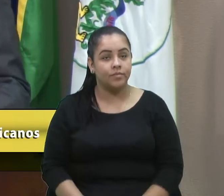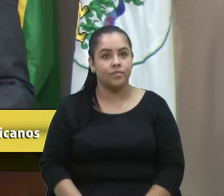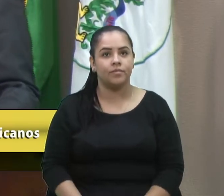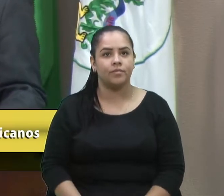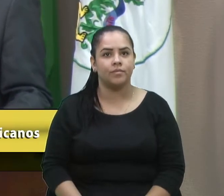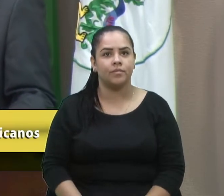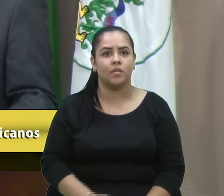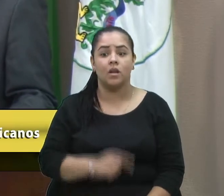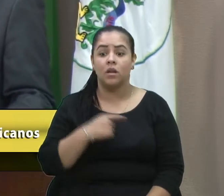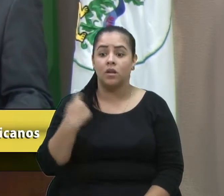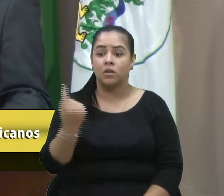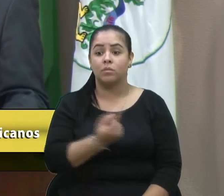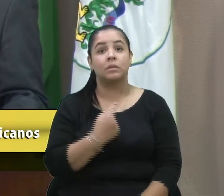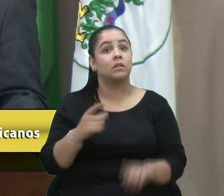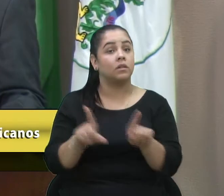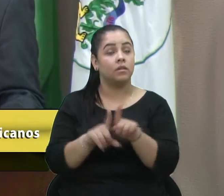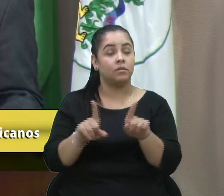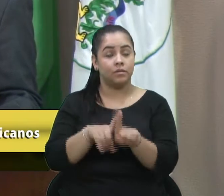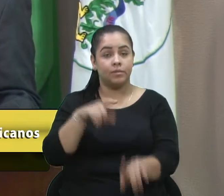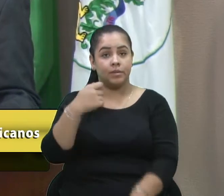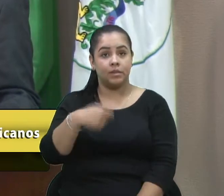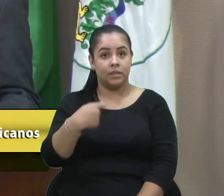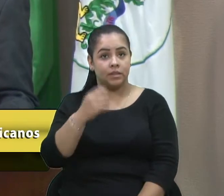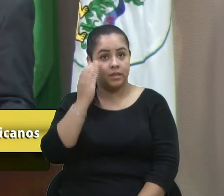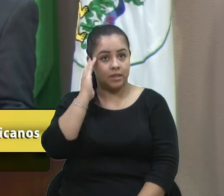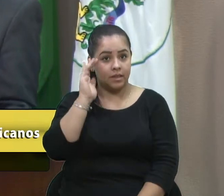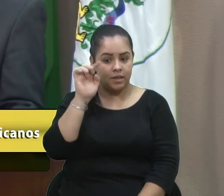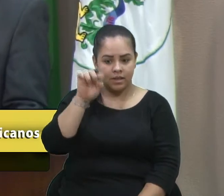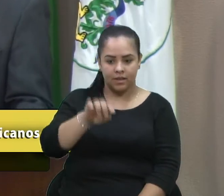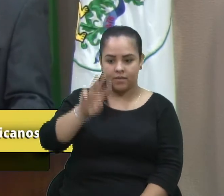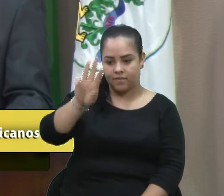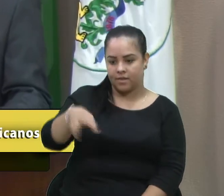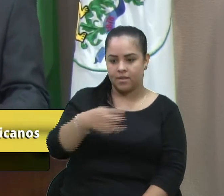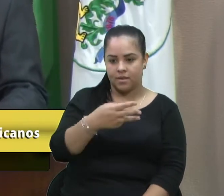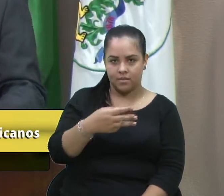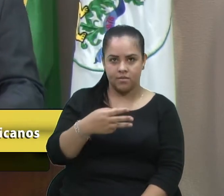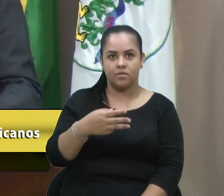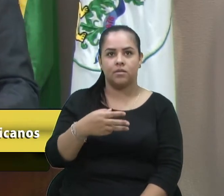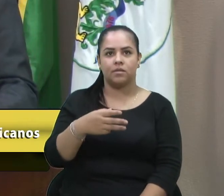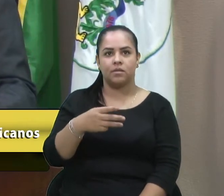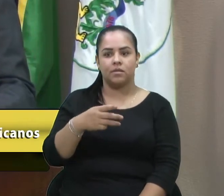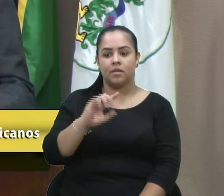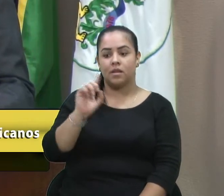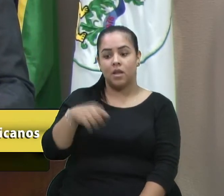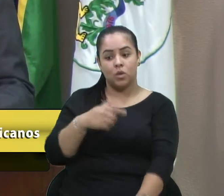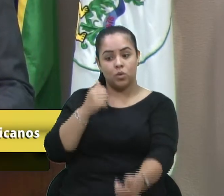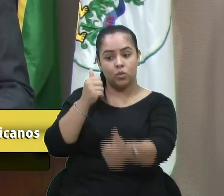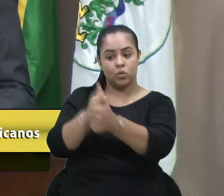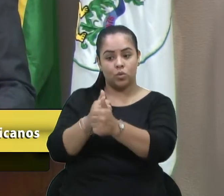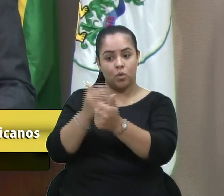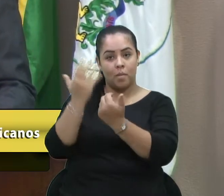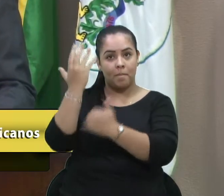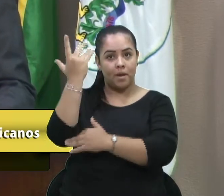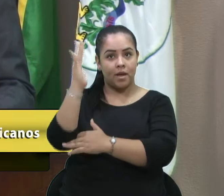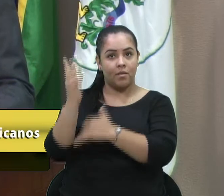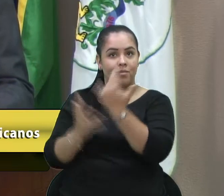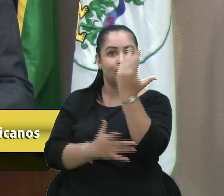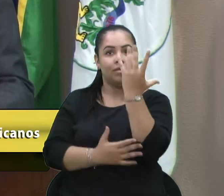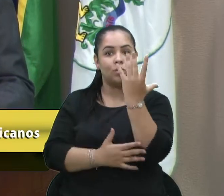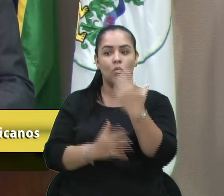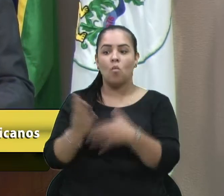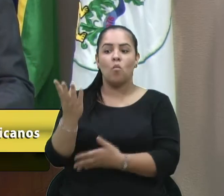Nós também precisamos entender da Visat, como parceira do meio ambiente, quantos